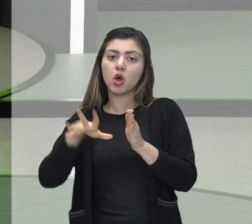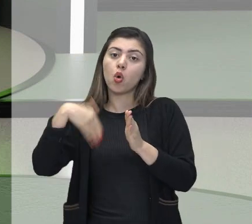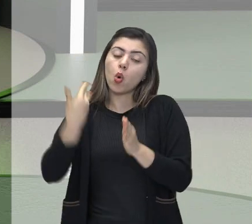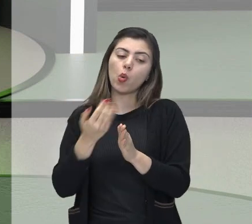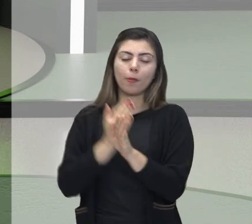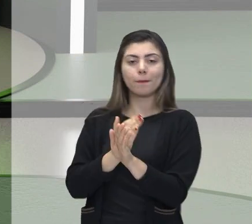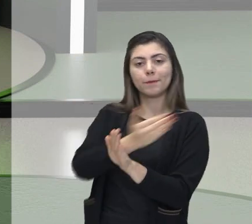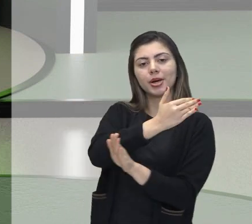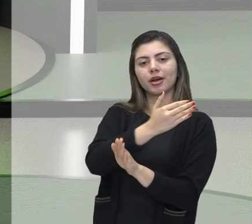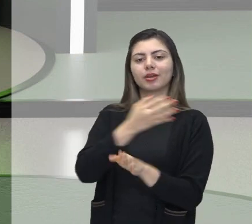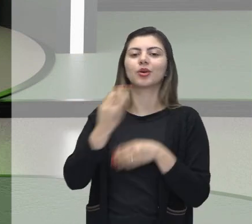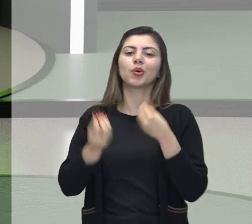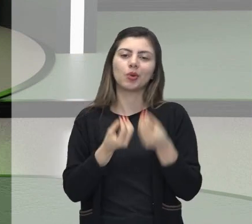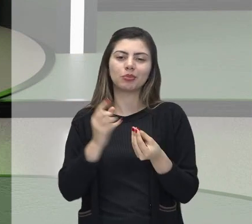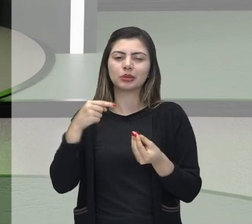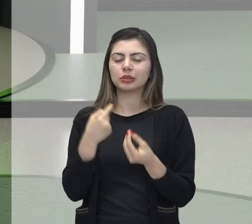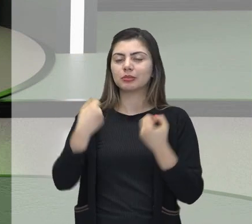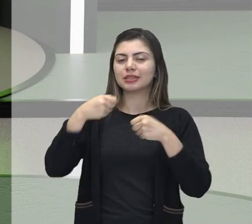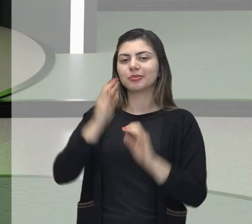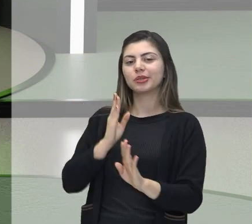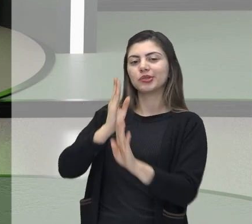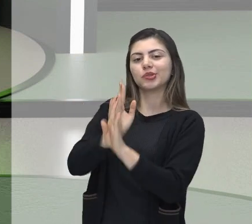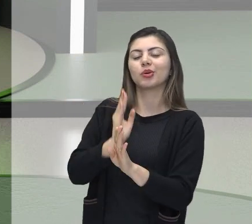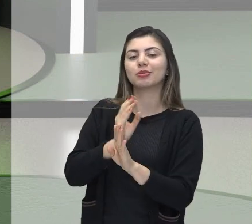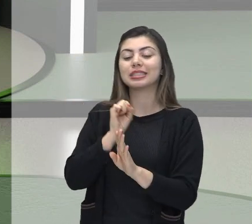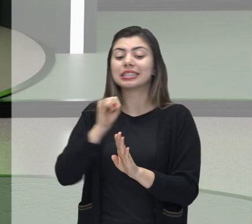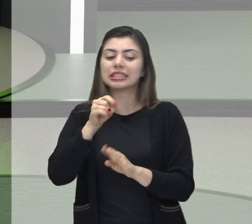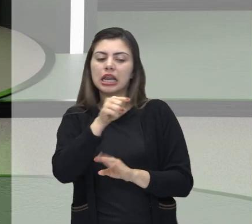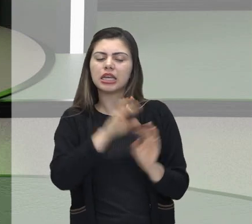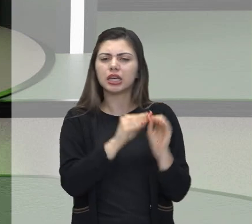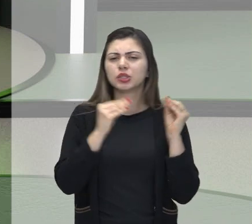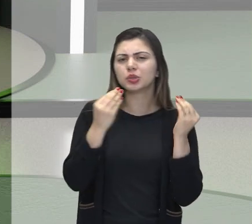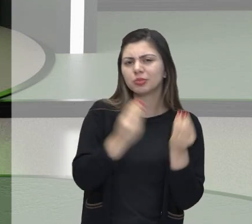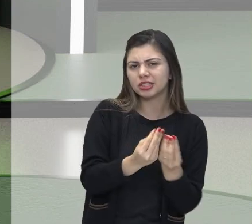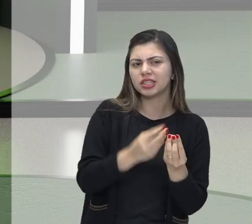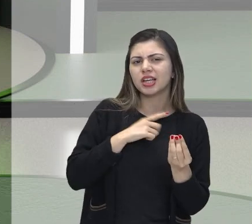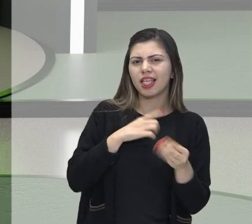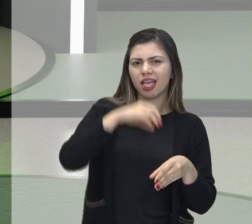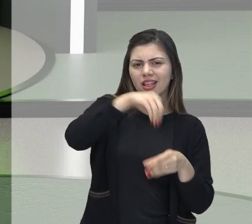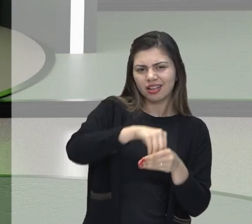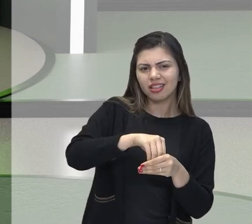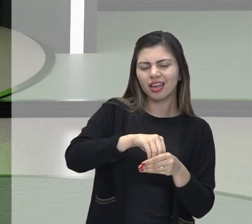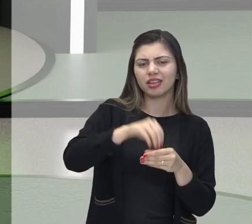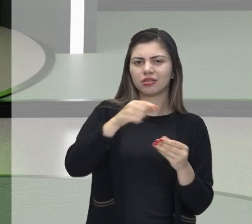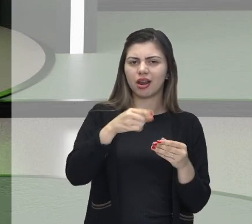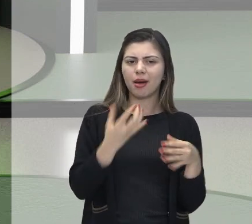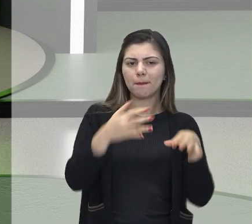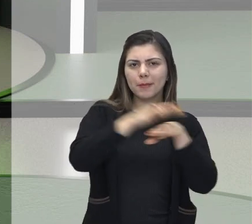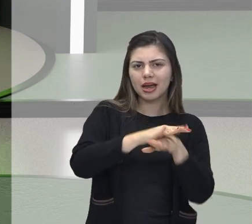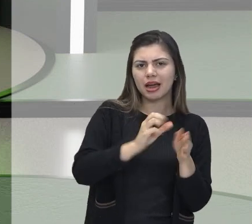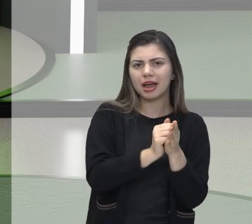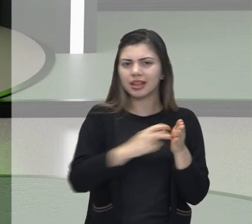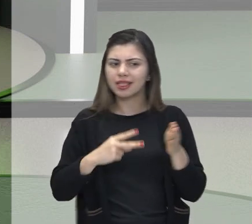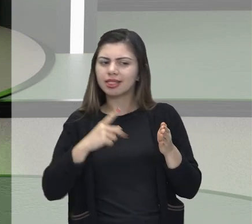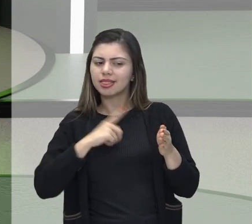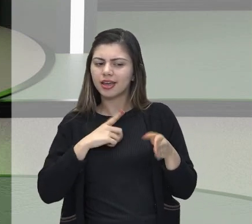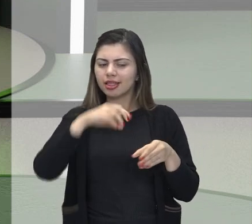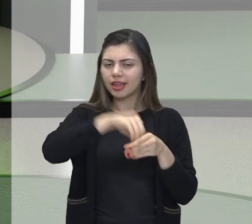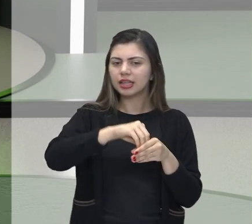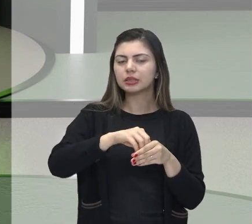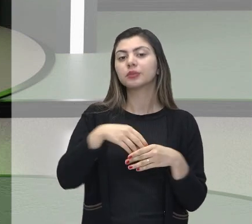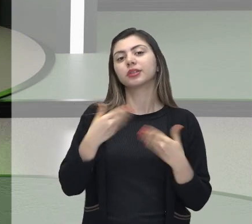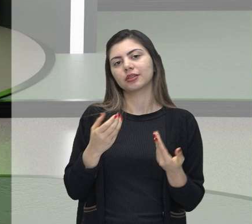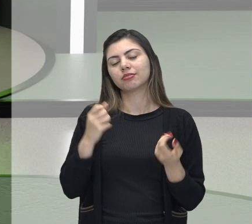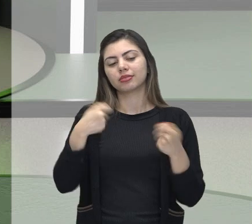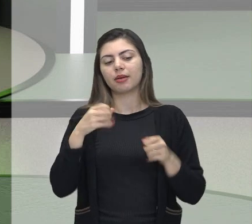a gente faz aqui? A gente identifica se a substância tem a isomeria óptica. A gente vai conseguir identificar se vai desviar o plano